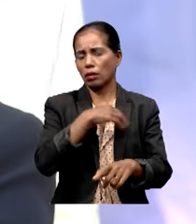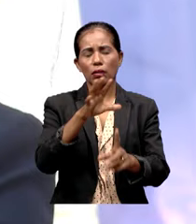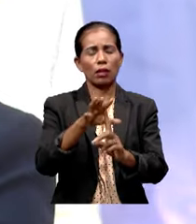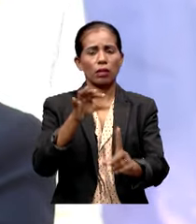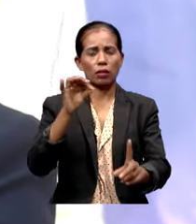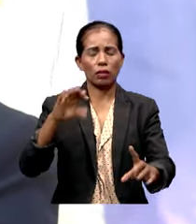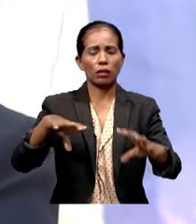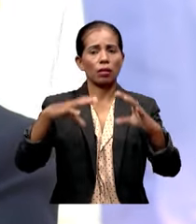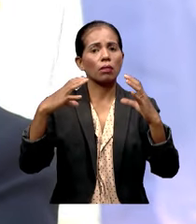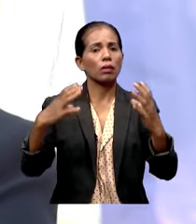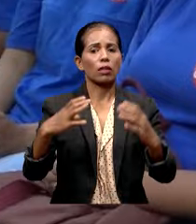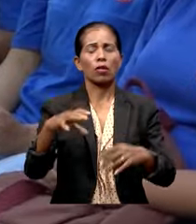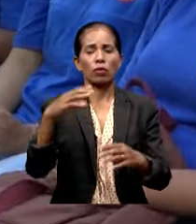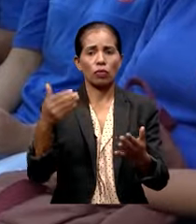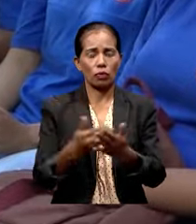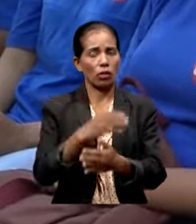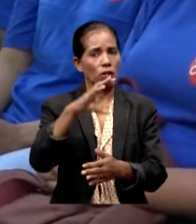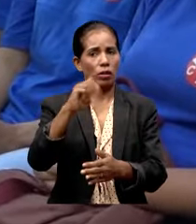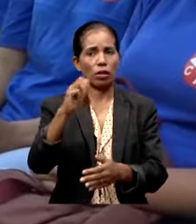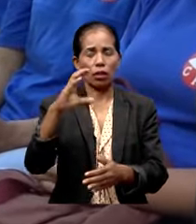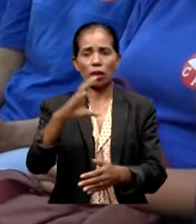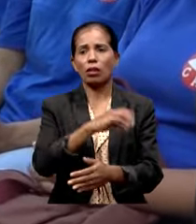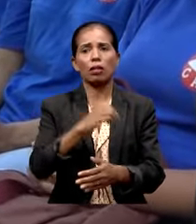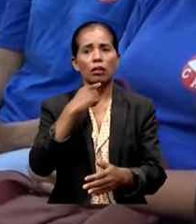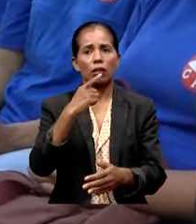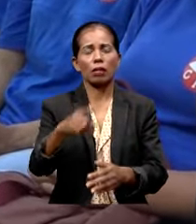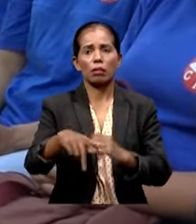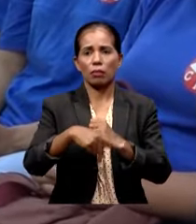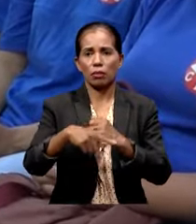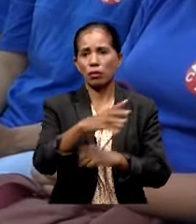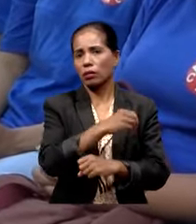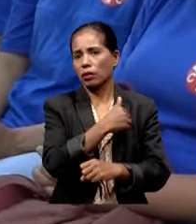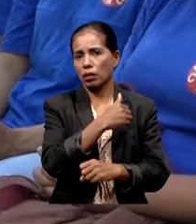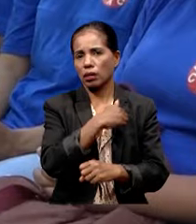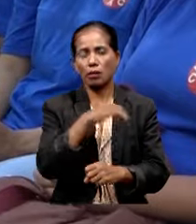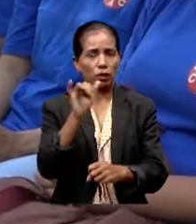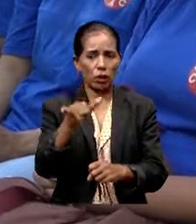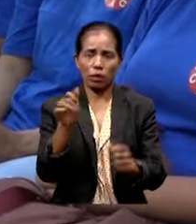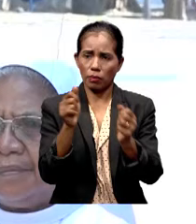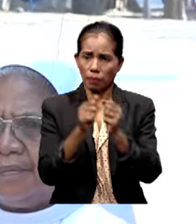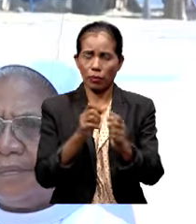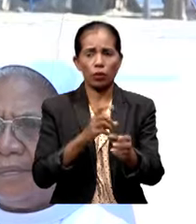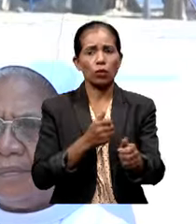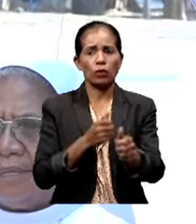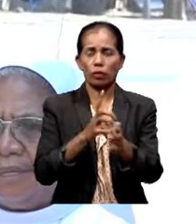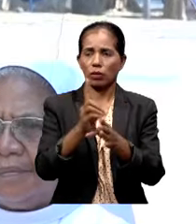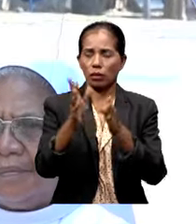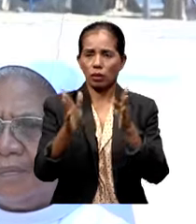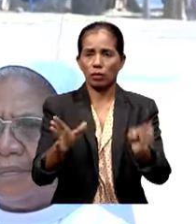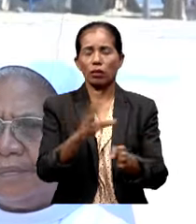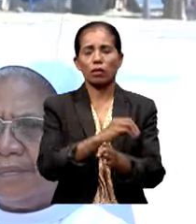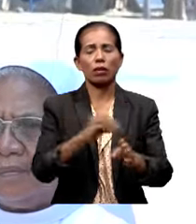comissário Foncac, tamba bancada governo ho oposição se dá o que há consenso. Nune etuir diretor-geral prevenção